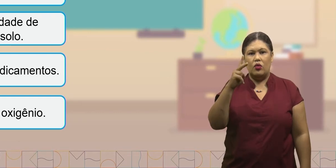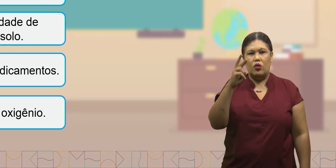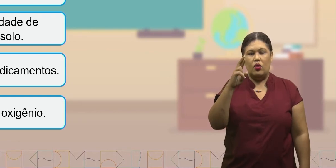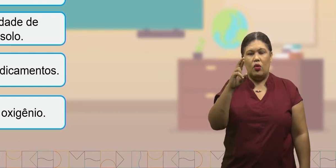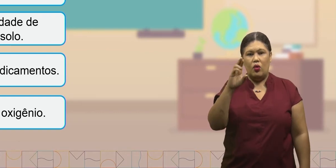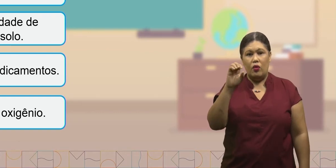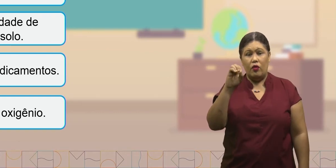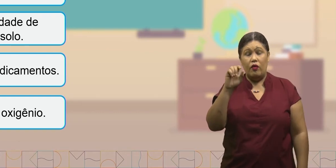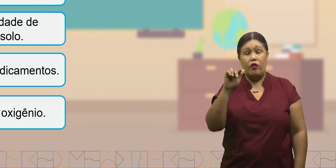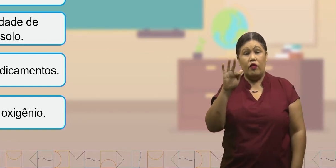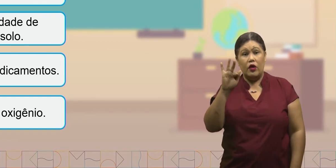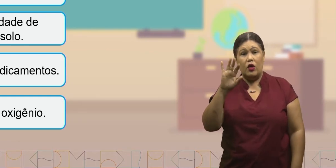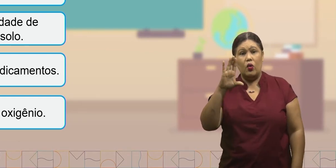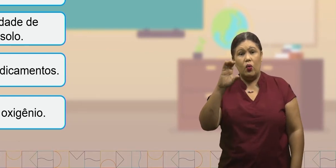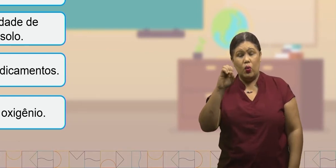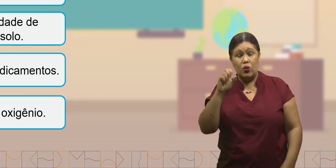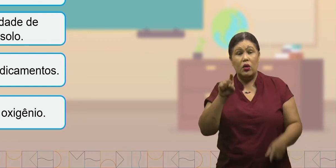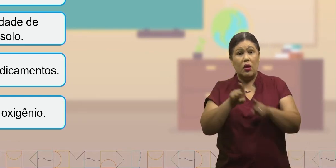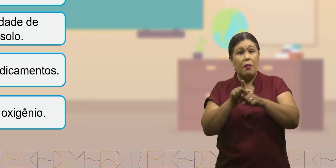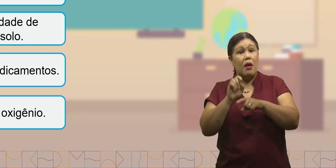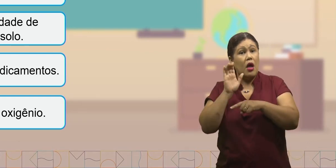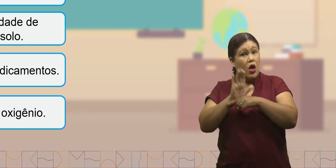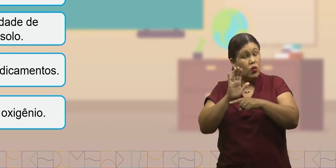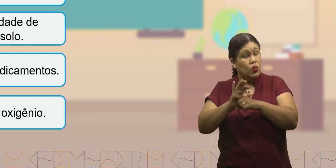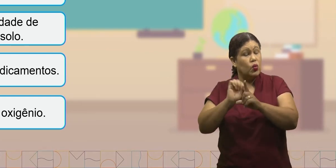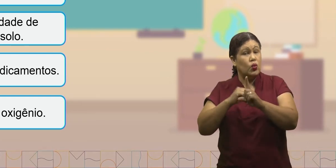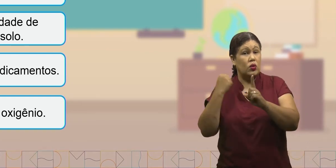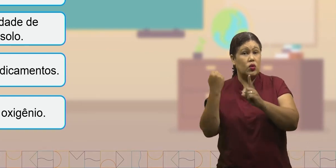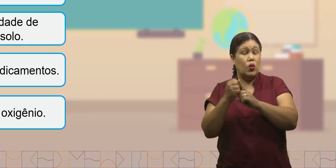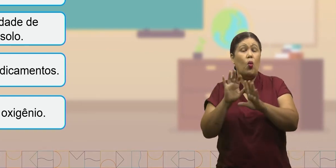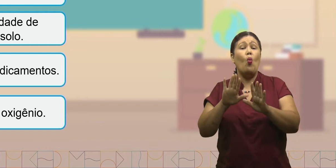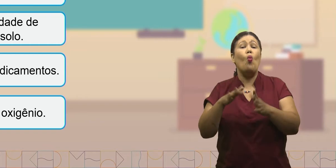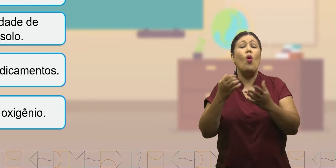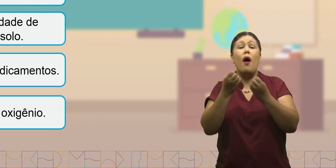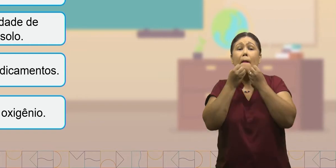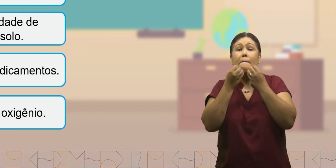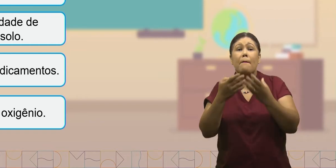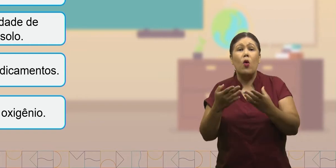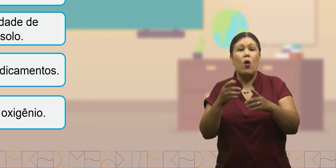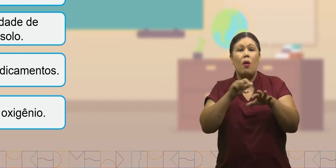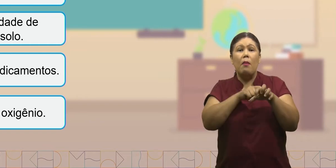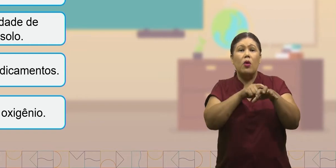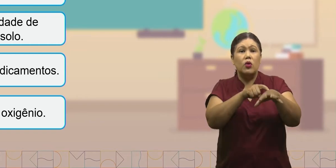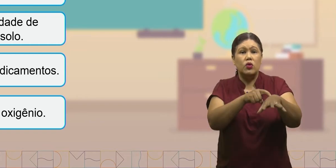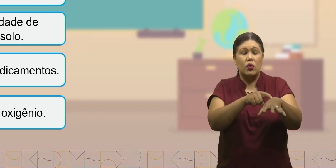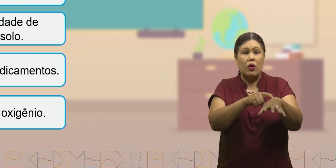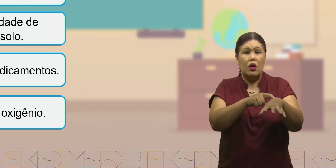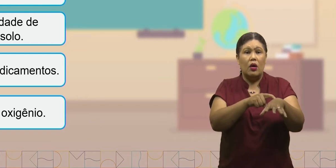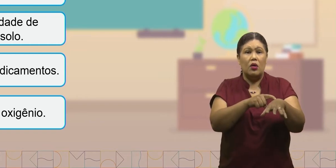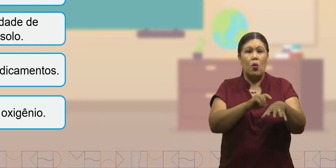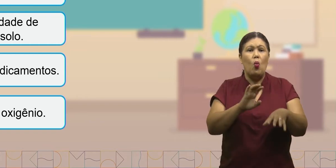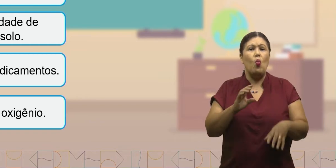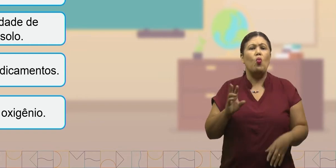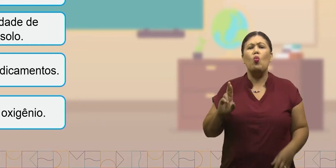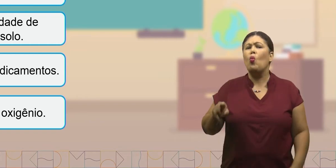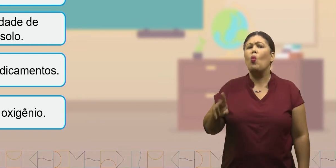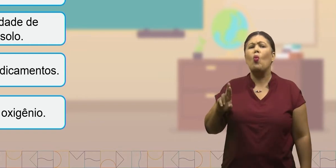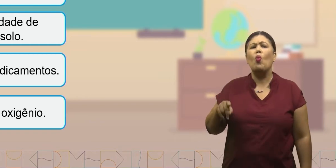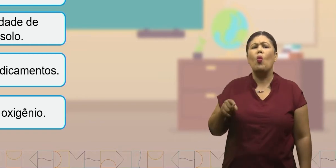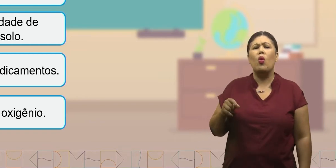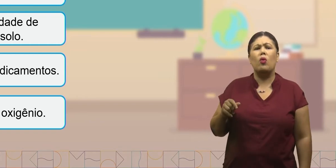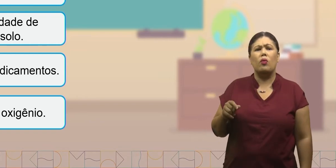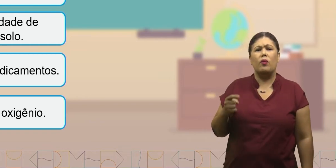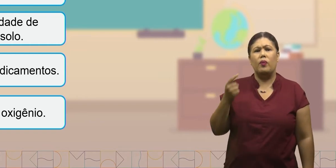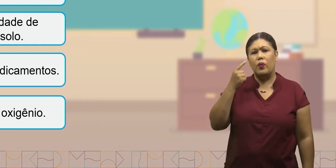à sociedade. Entre os benefícios que eles trazem, não está o ou a. Então, você tem